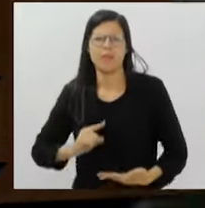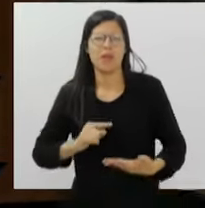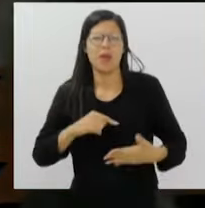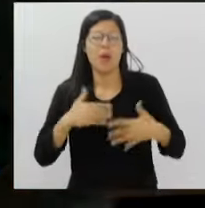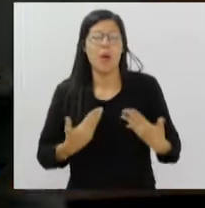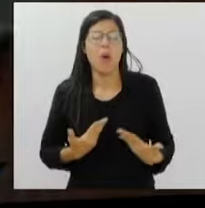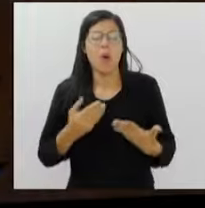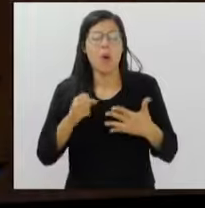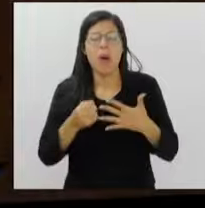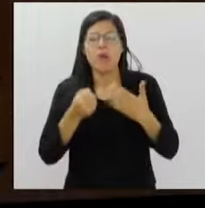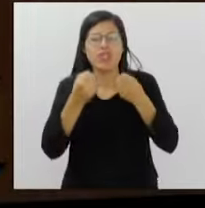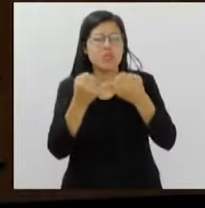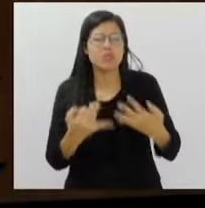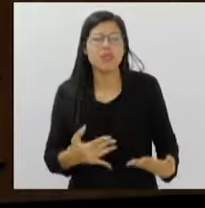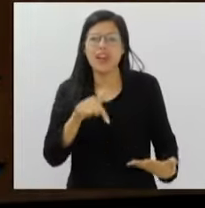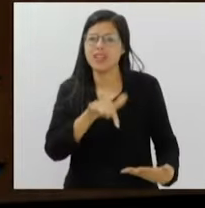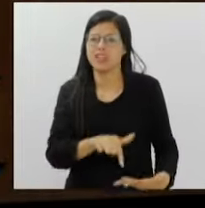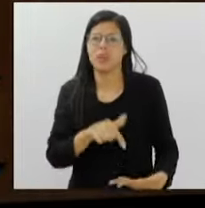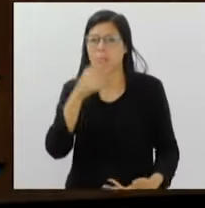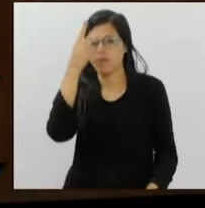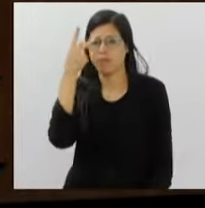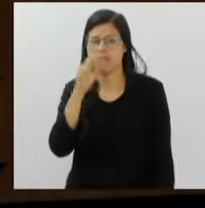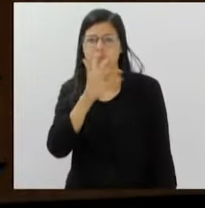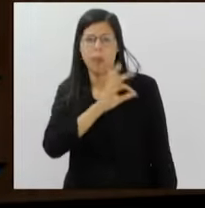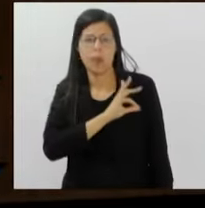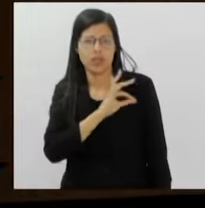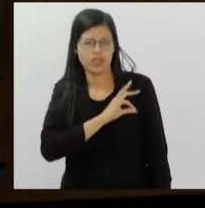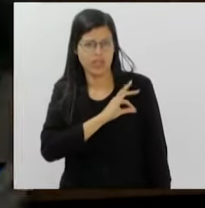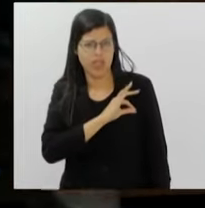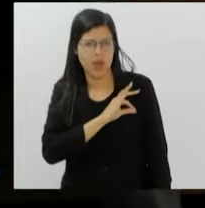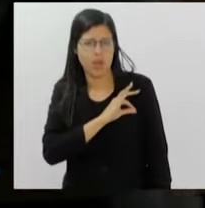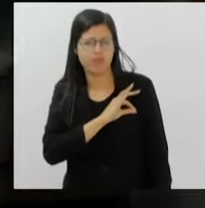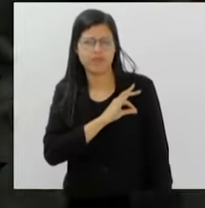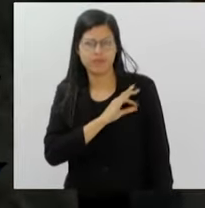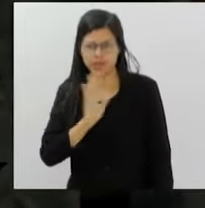para isso. Alguém que pega um policial, como eu já tive